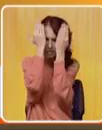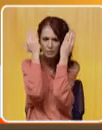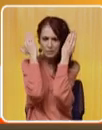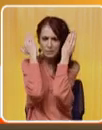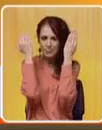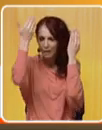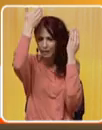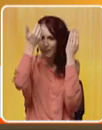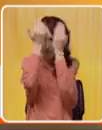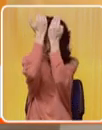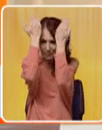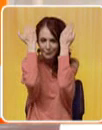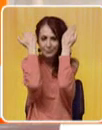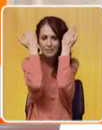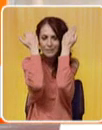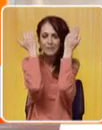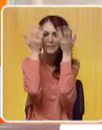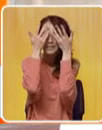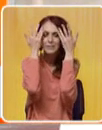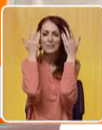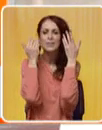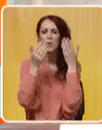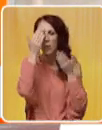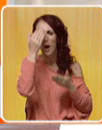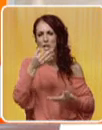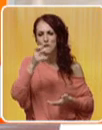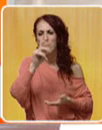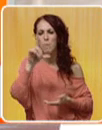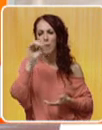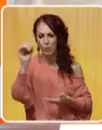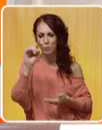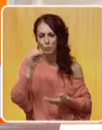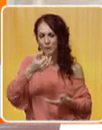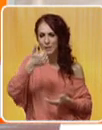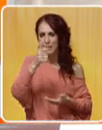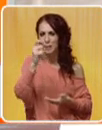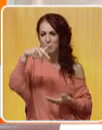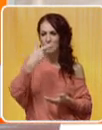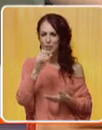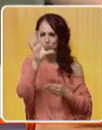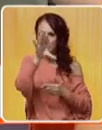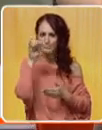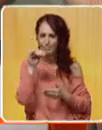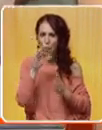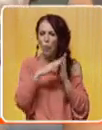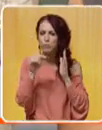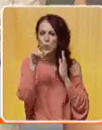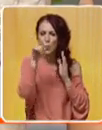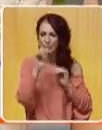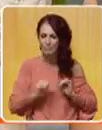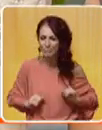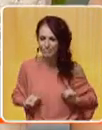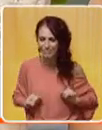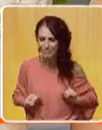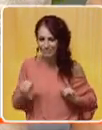aqui aqui nota o bandito para o lado não é é que o Paulo Bento se inspirou aqui nest deve ser